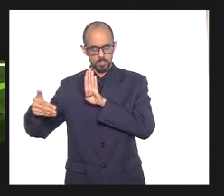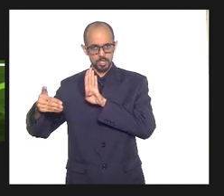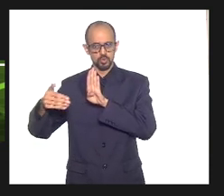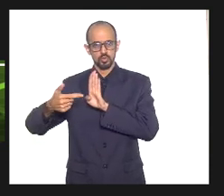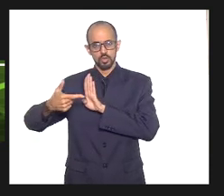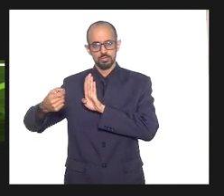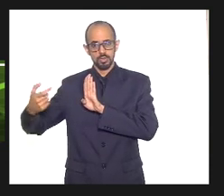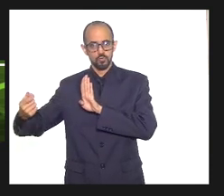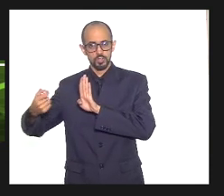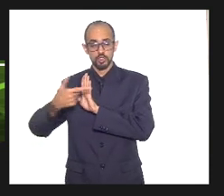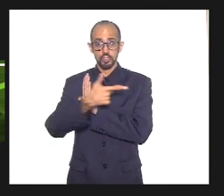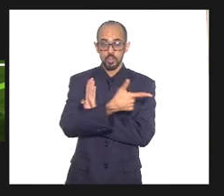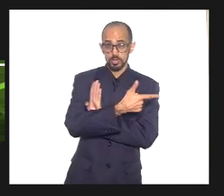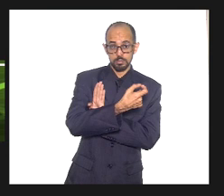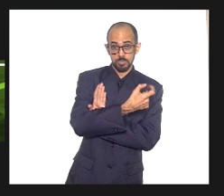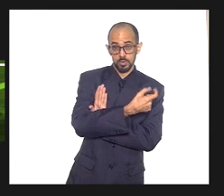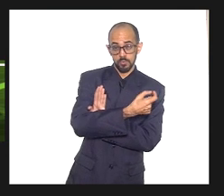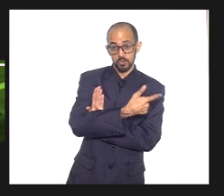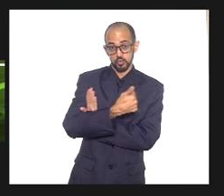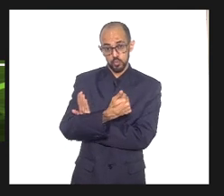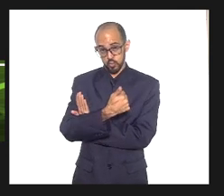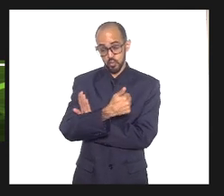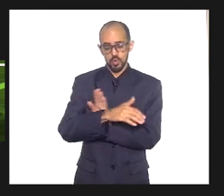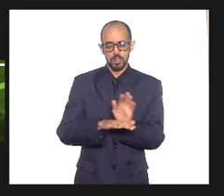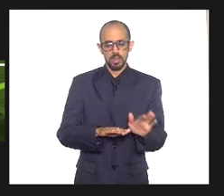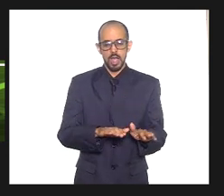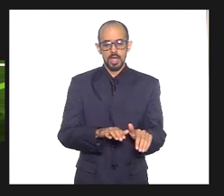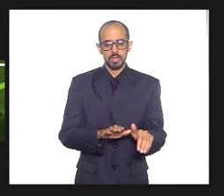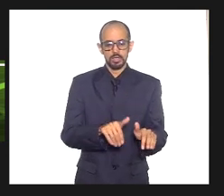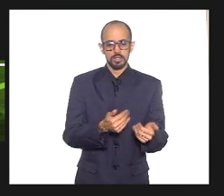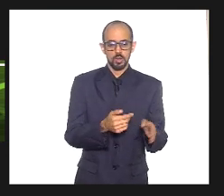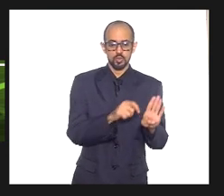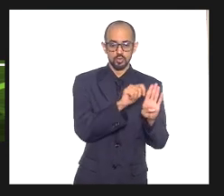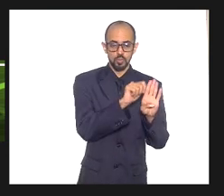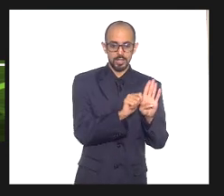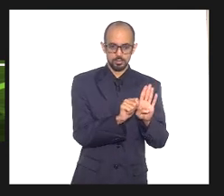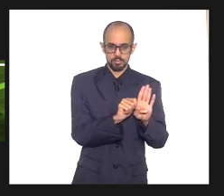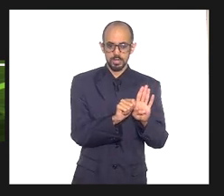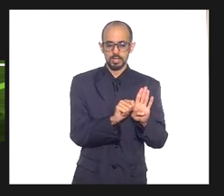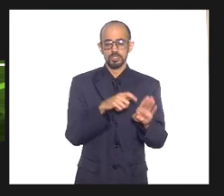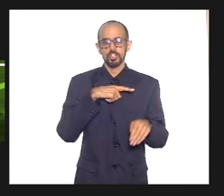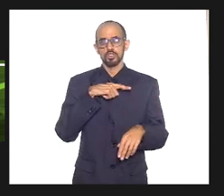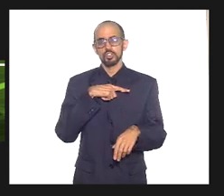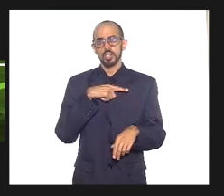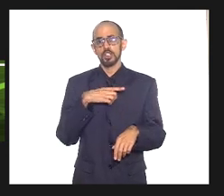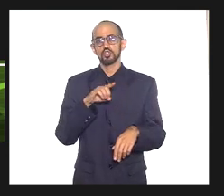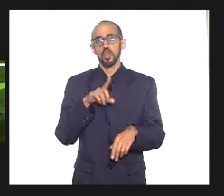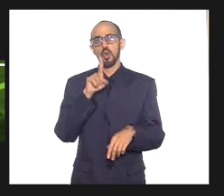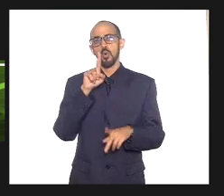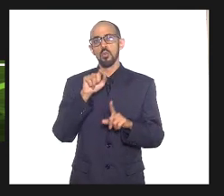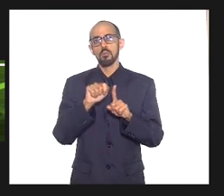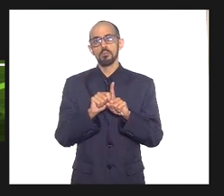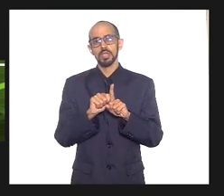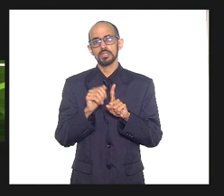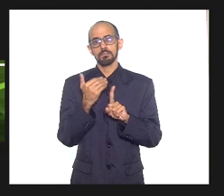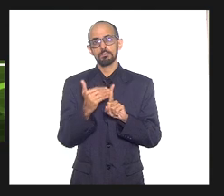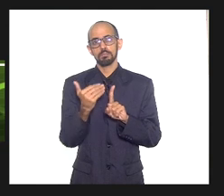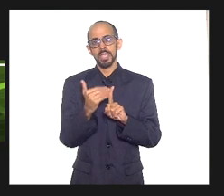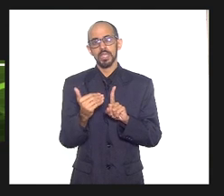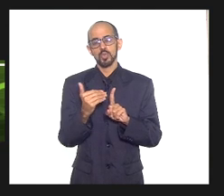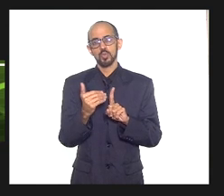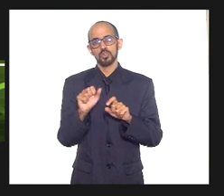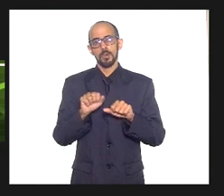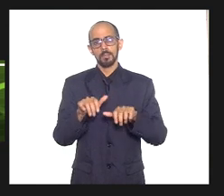a questão de que o primeiro quadrimestre nós temos apenas um mês e meio de pandemia.